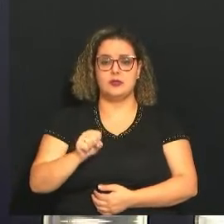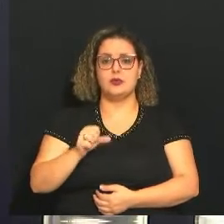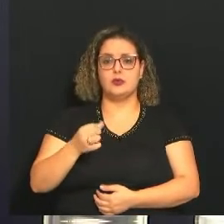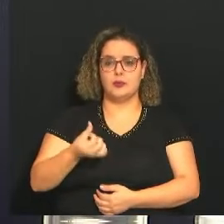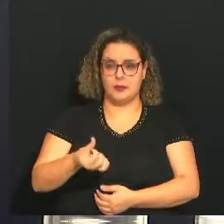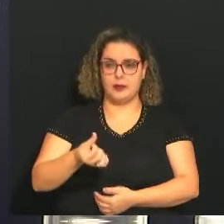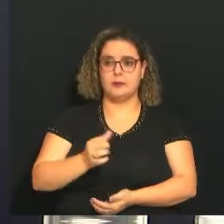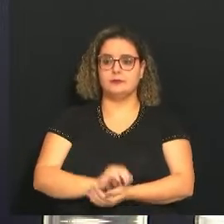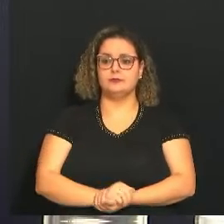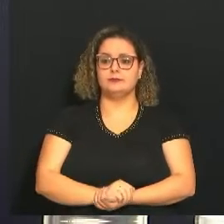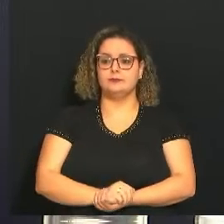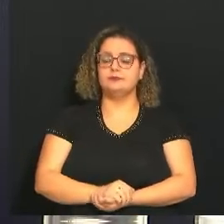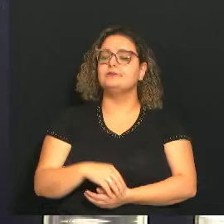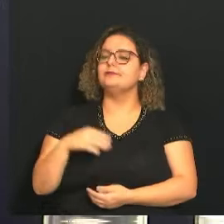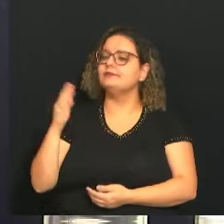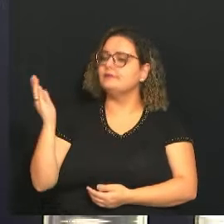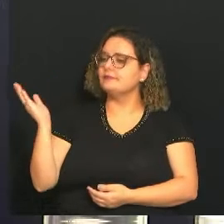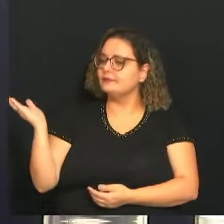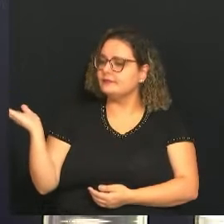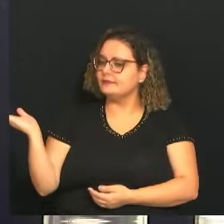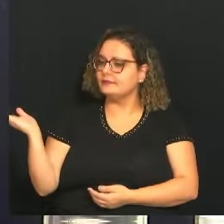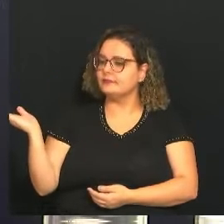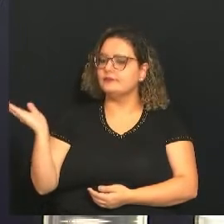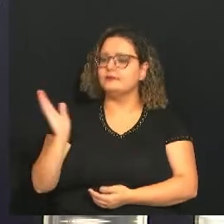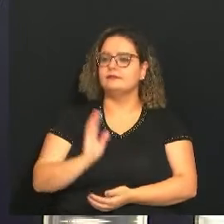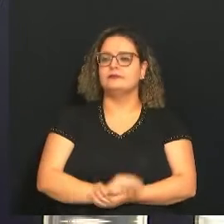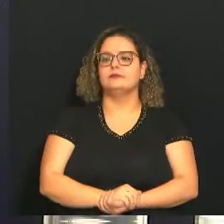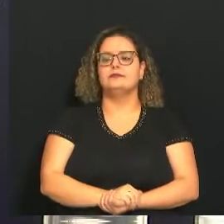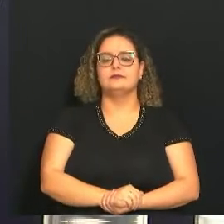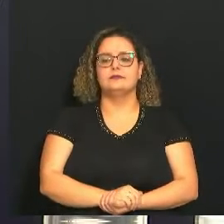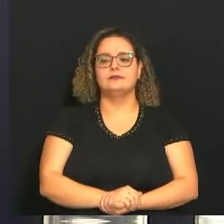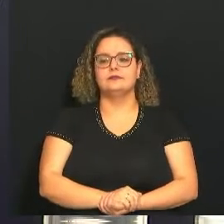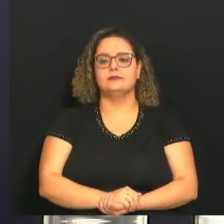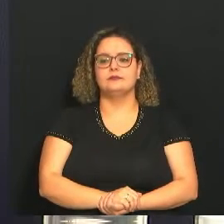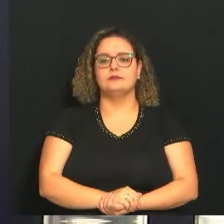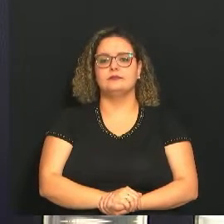6386. Eu vou repetir, tá? 991 31